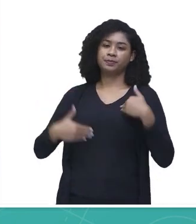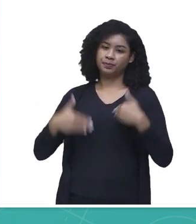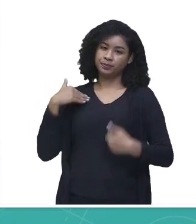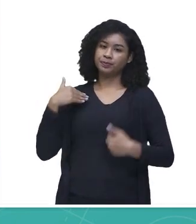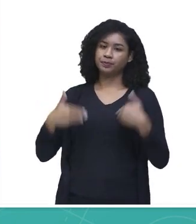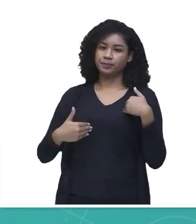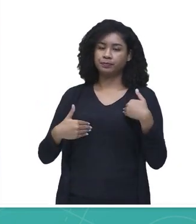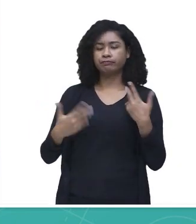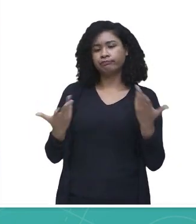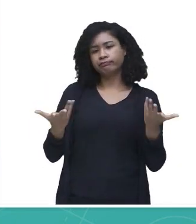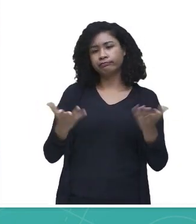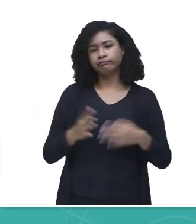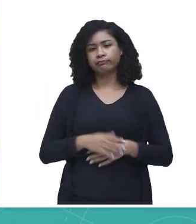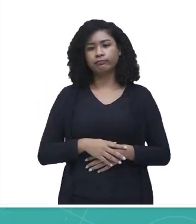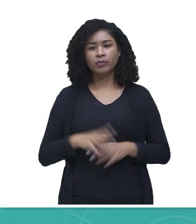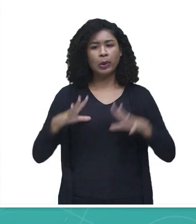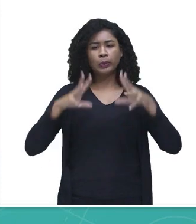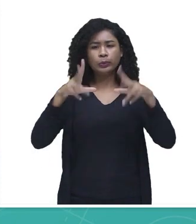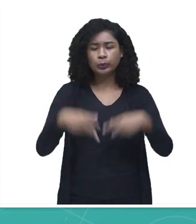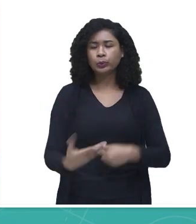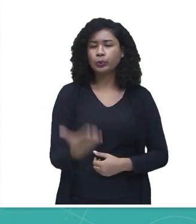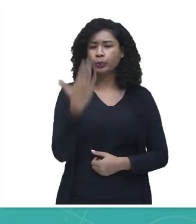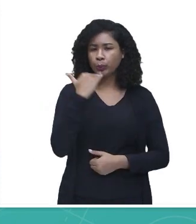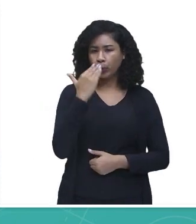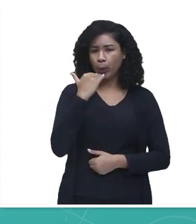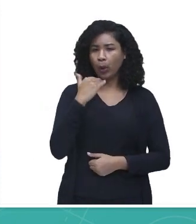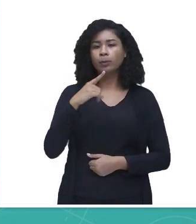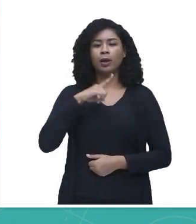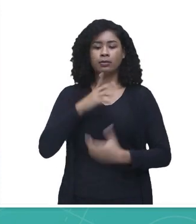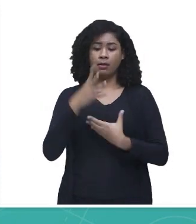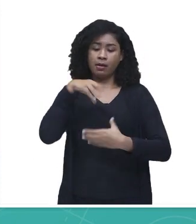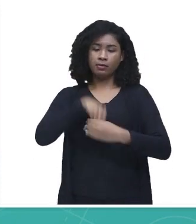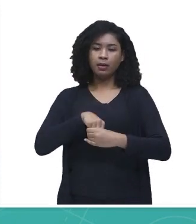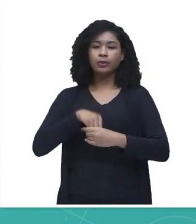Basicamente, de quase tudo que a gente se alimenta tem glicose, tá?